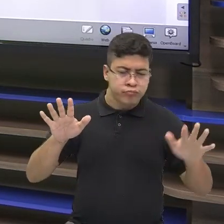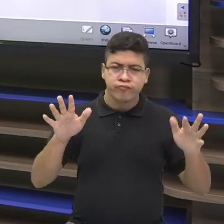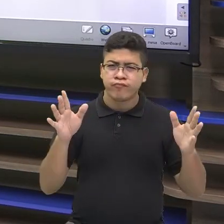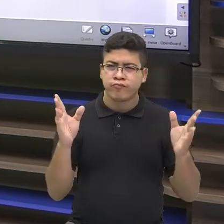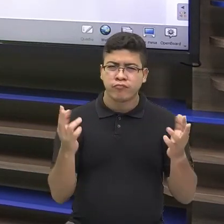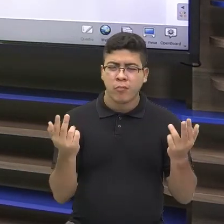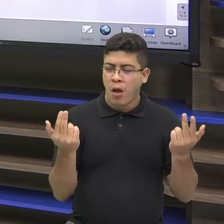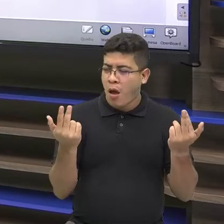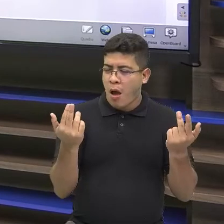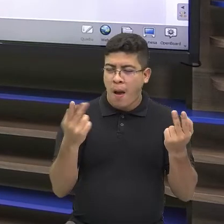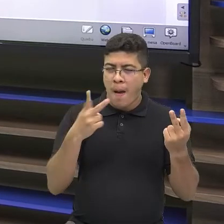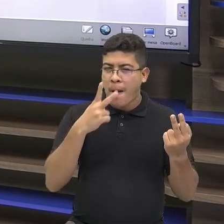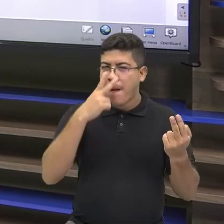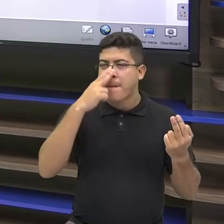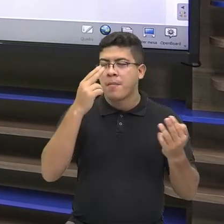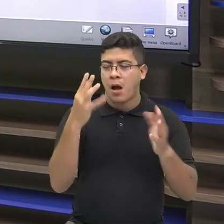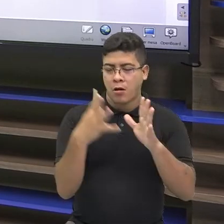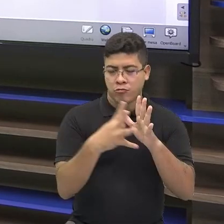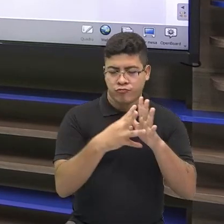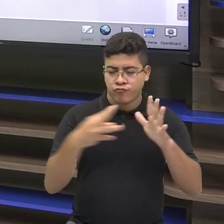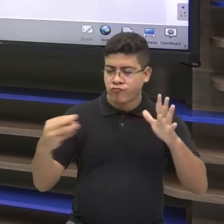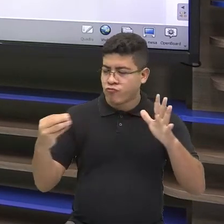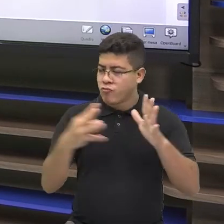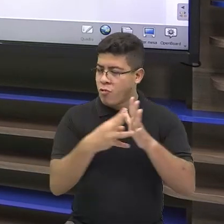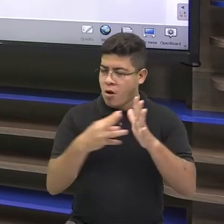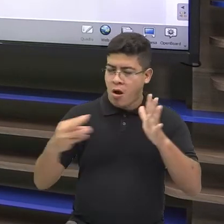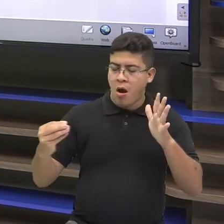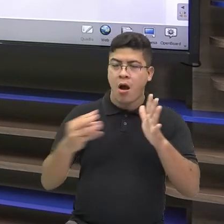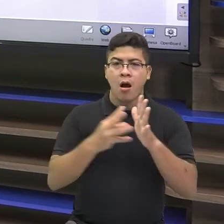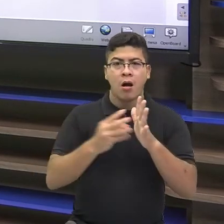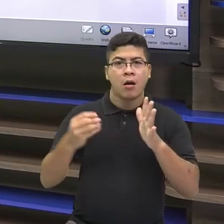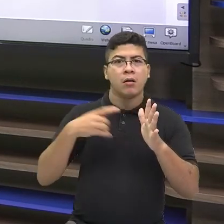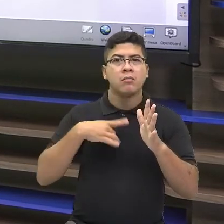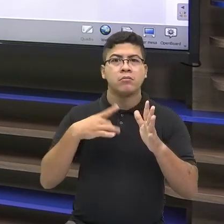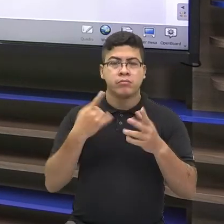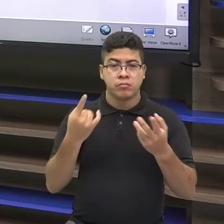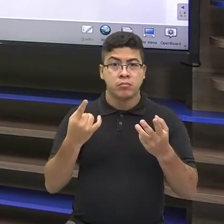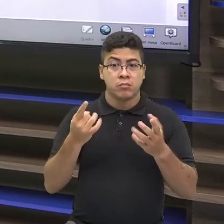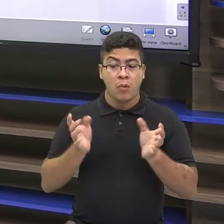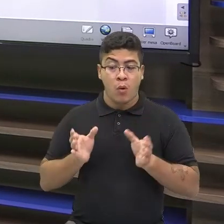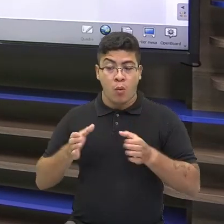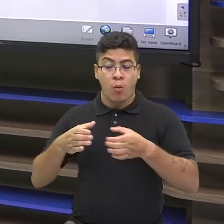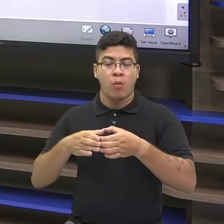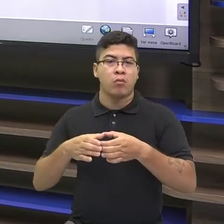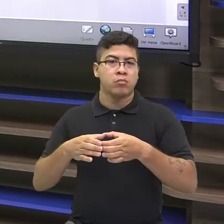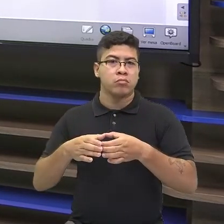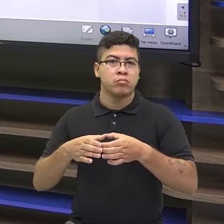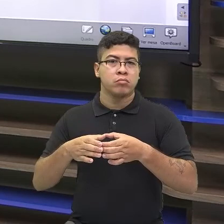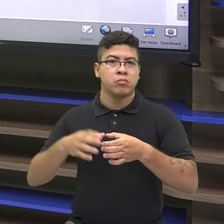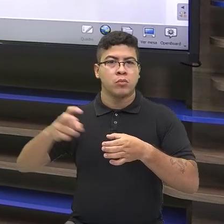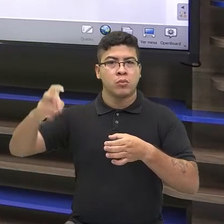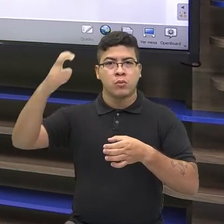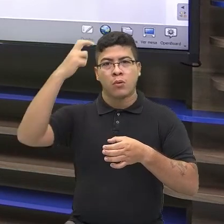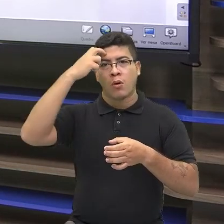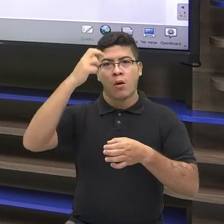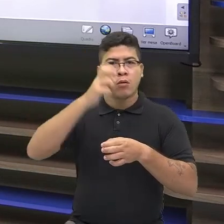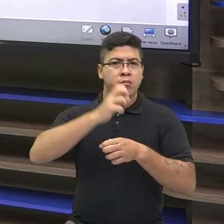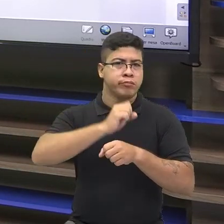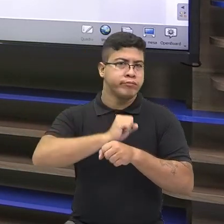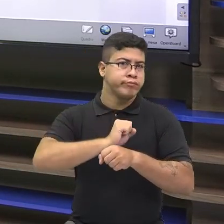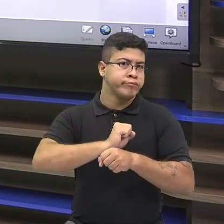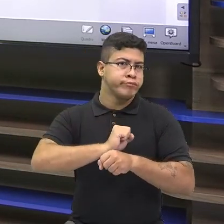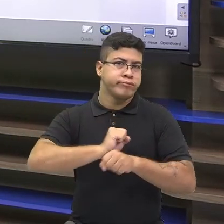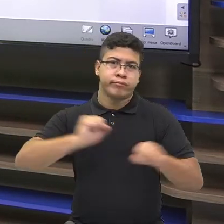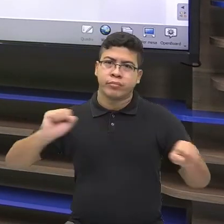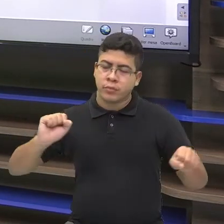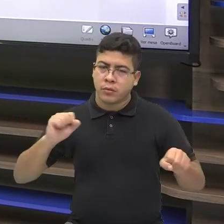a imitação da natureza. Aí a vanguarda ela vem para destruir tudo isso, ter novas perspectivas de